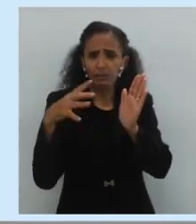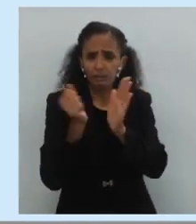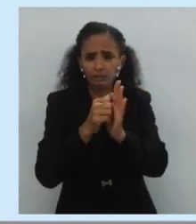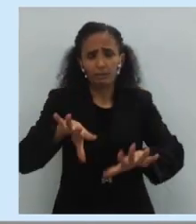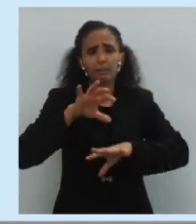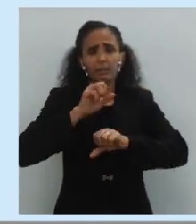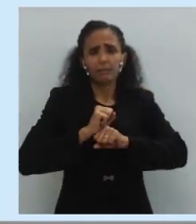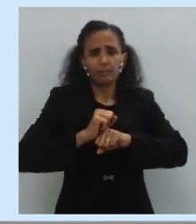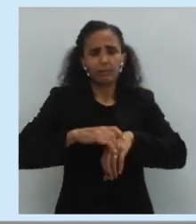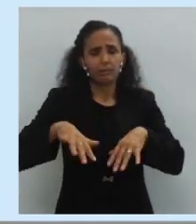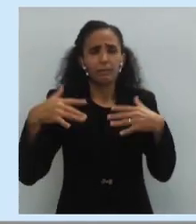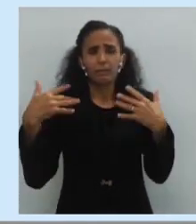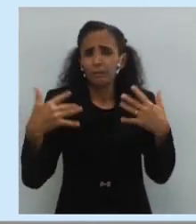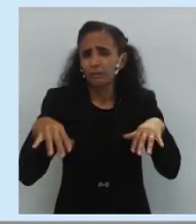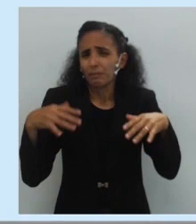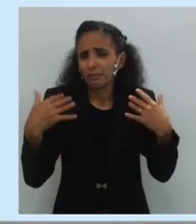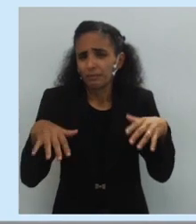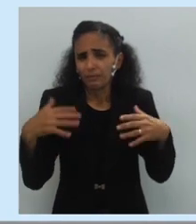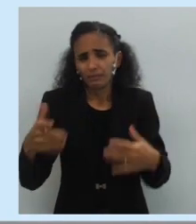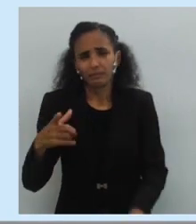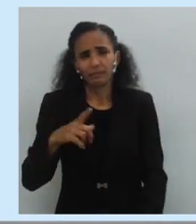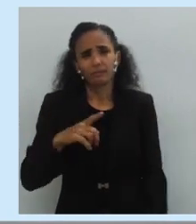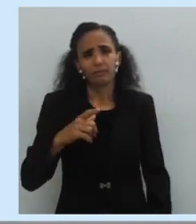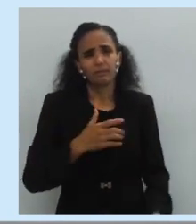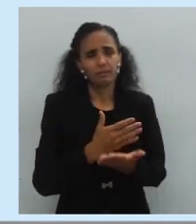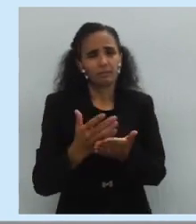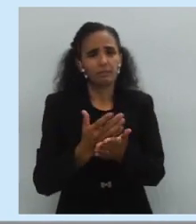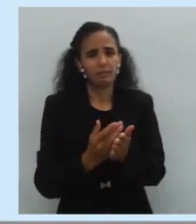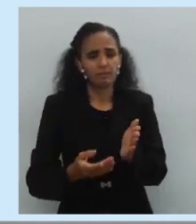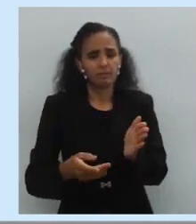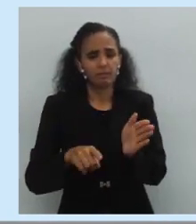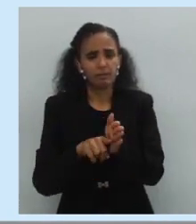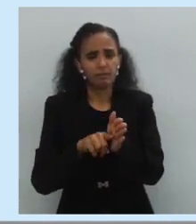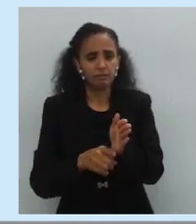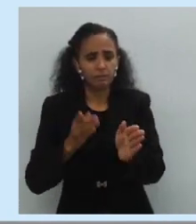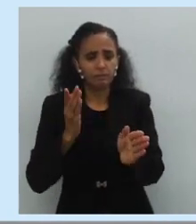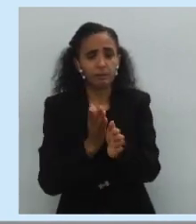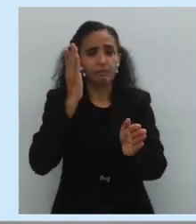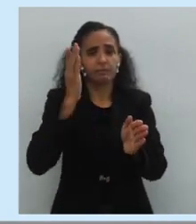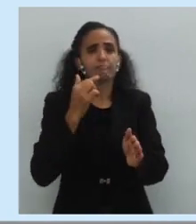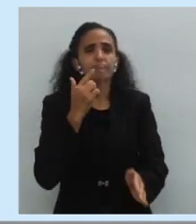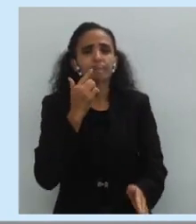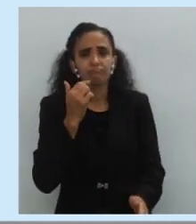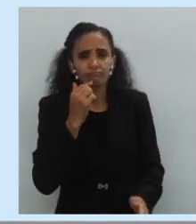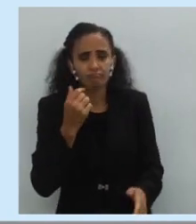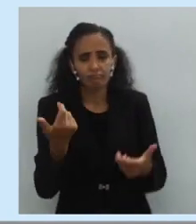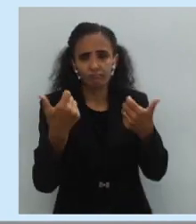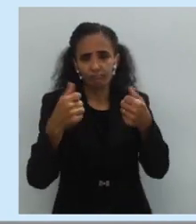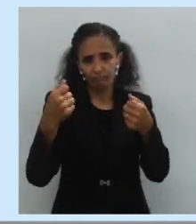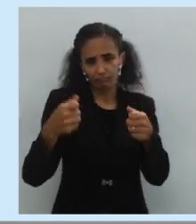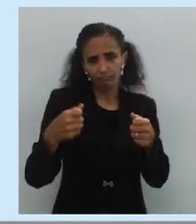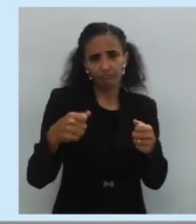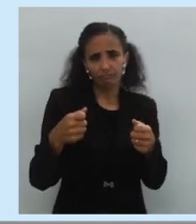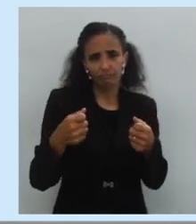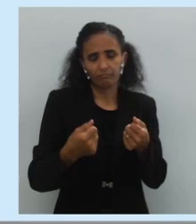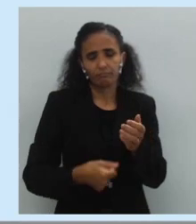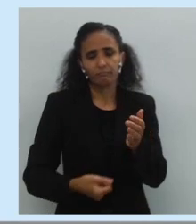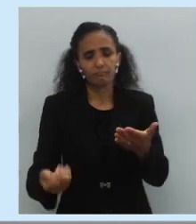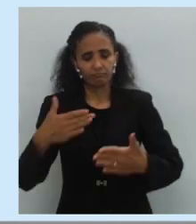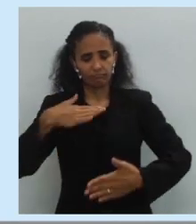fala da infecção pelo HIV, eu tenho aí os exames de sangue